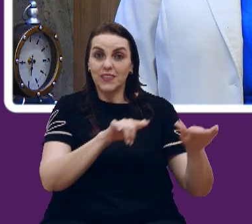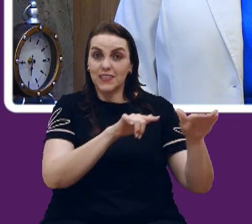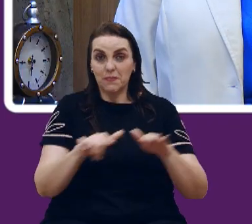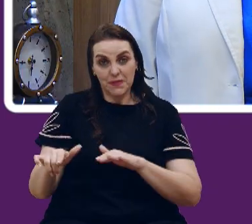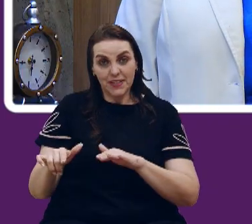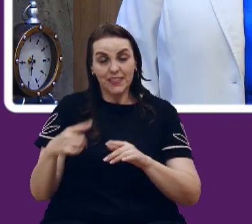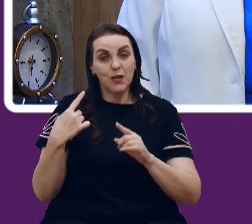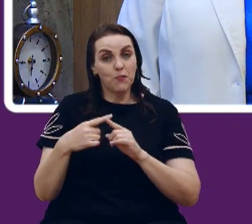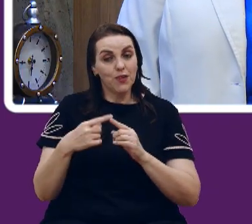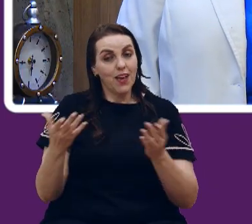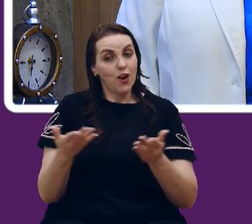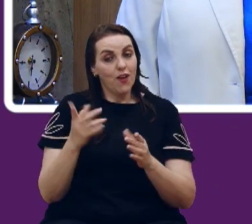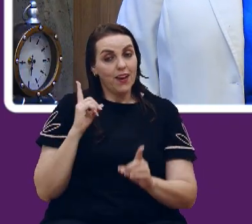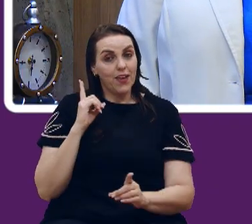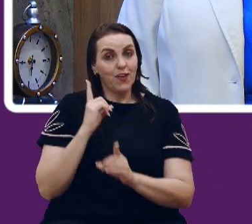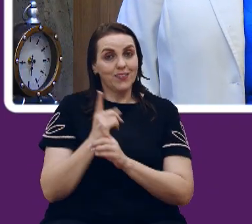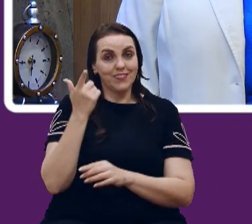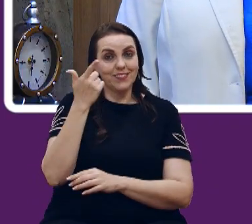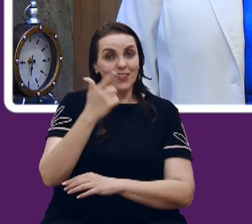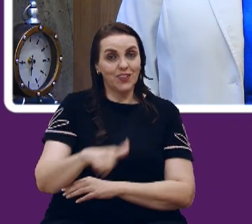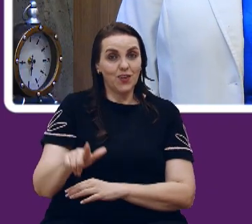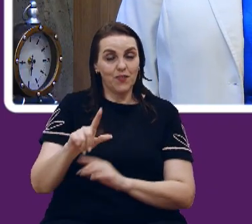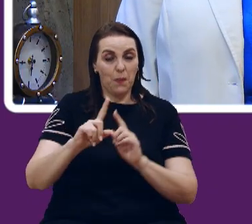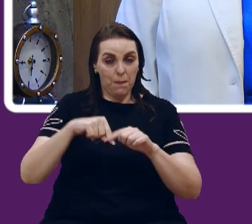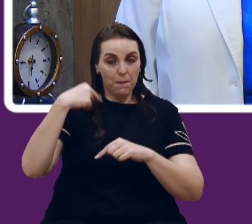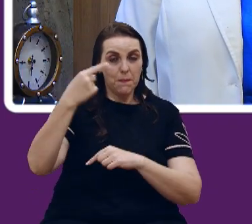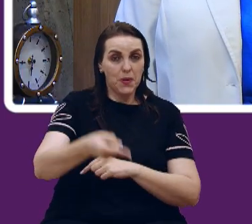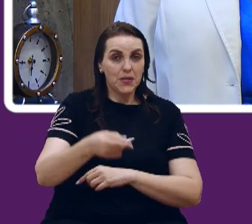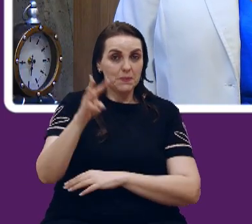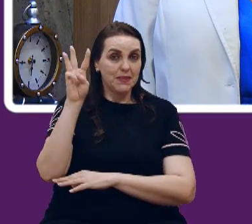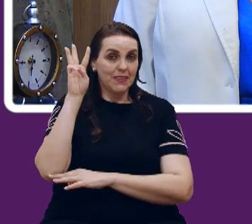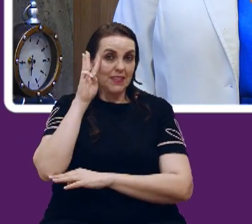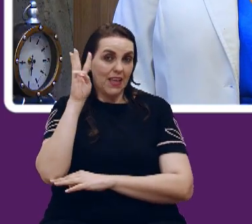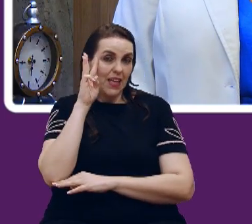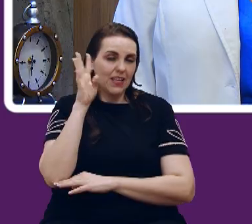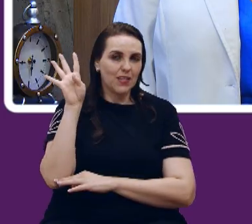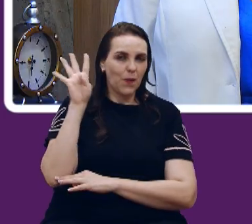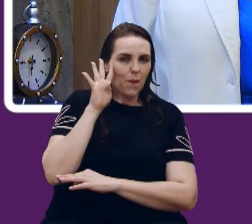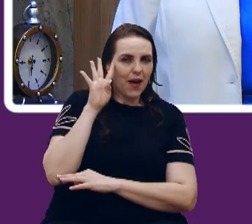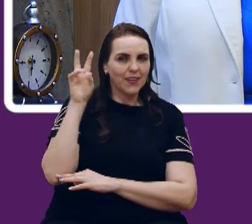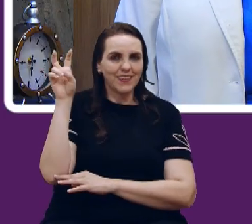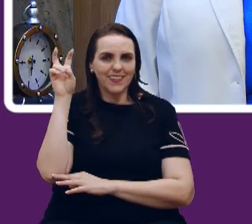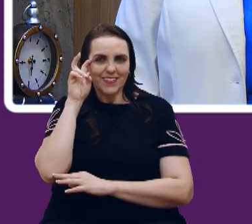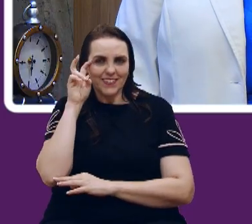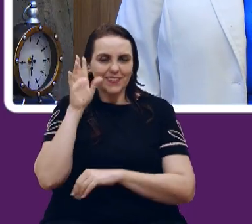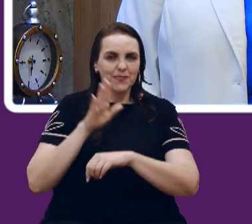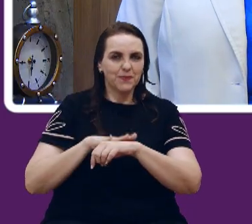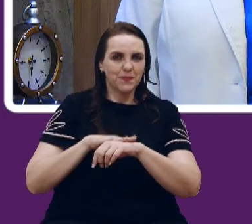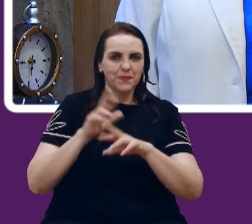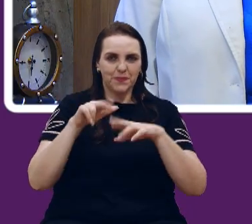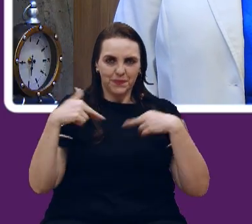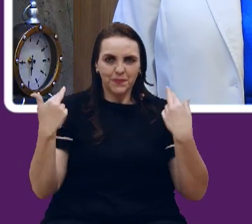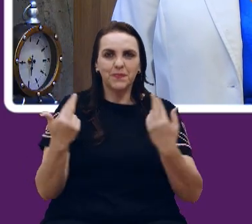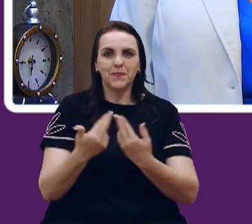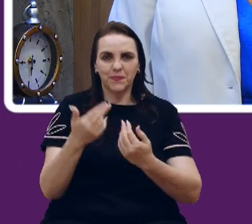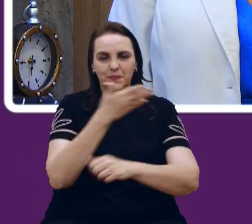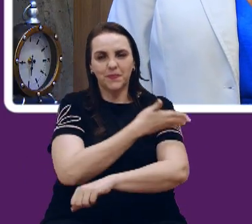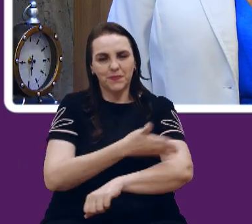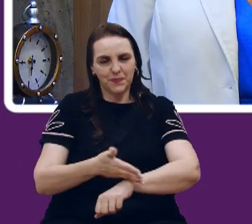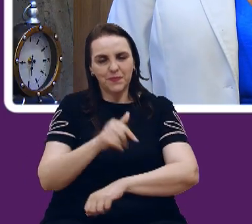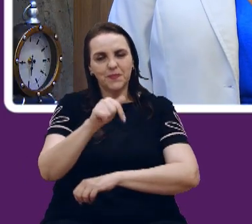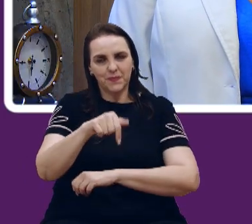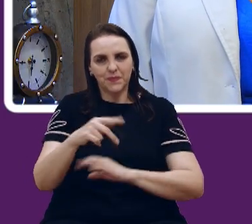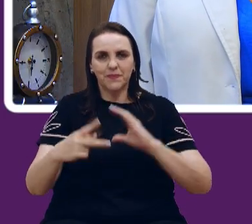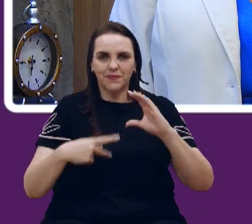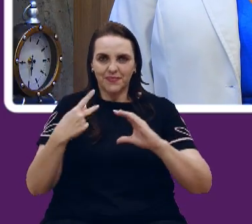gente só se encontra novamente na próxima terça-feira, quarta-feira e quinta-feira durante as sessões ordinárias aqui da